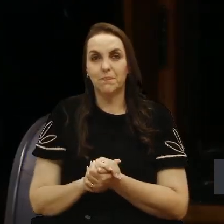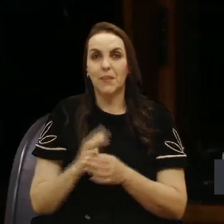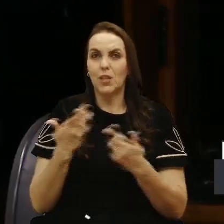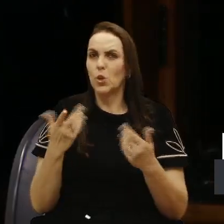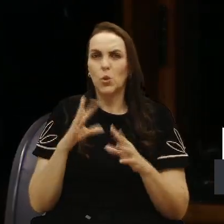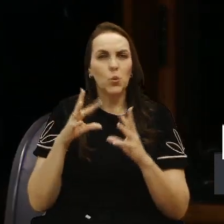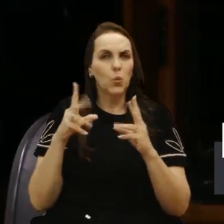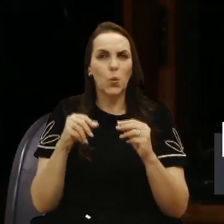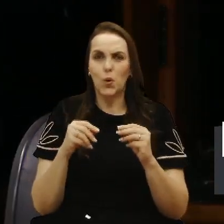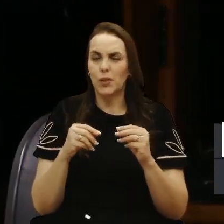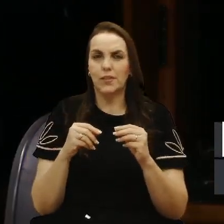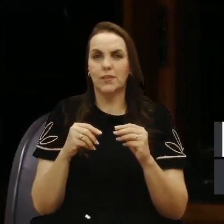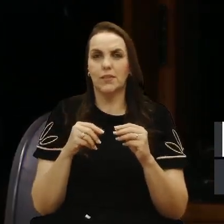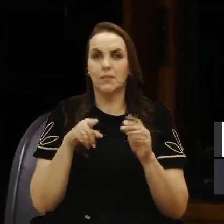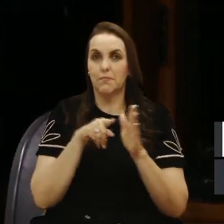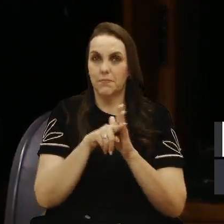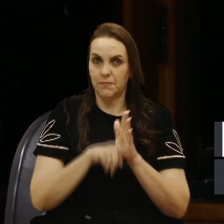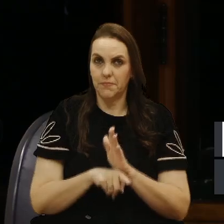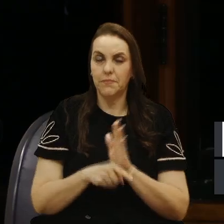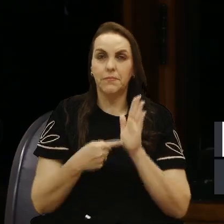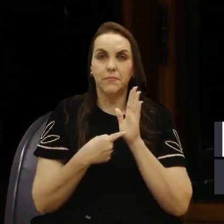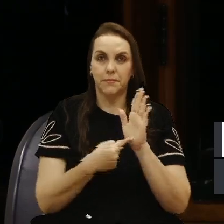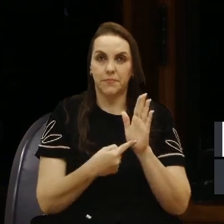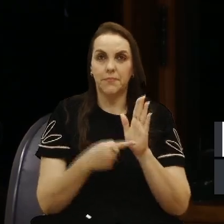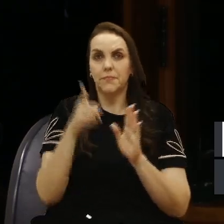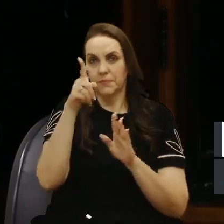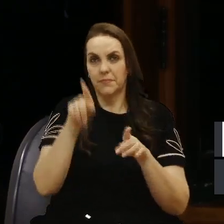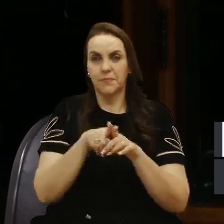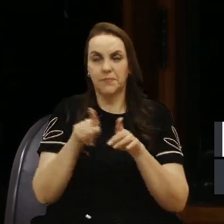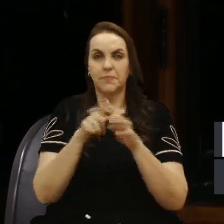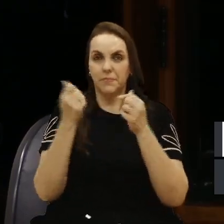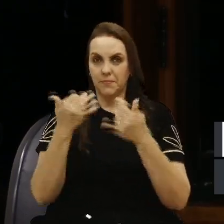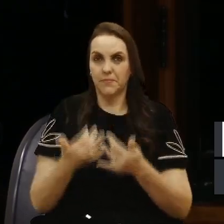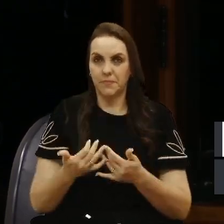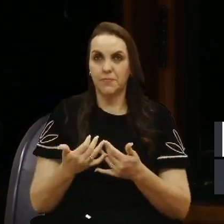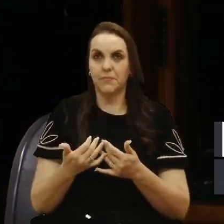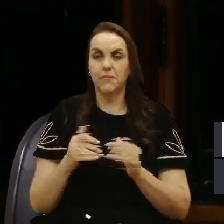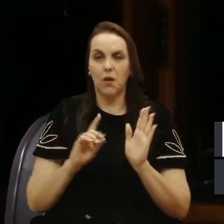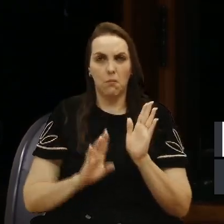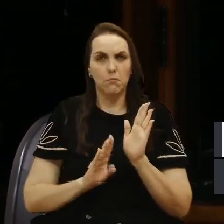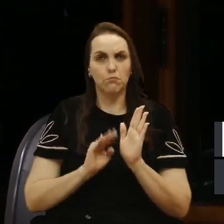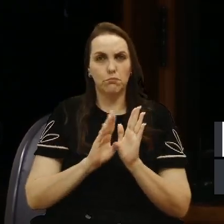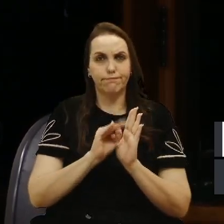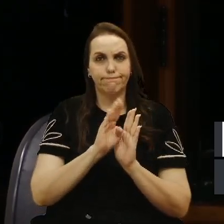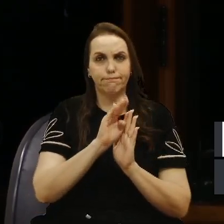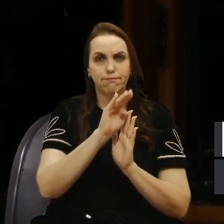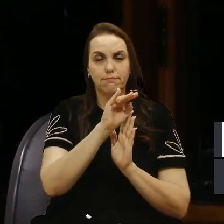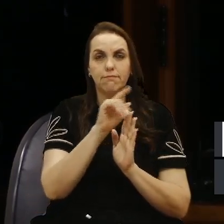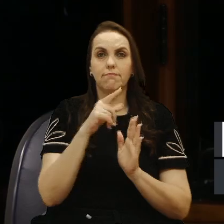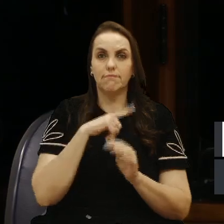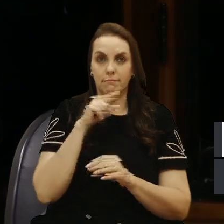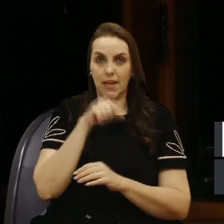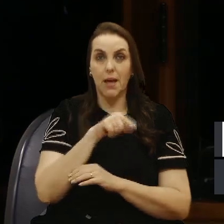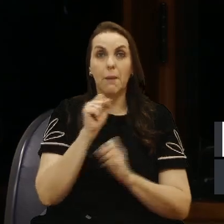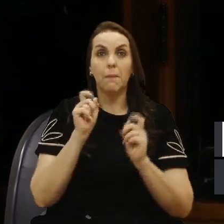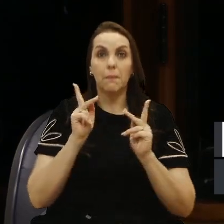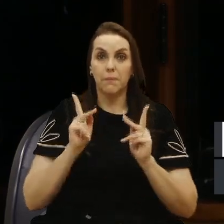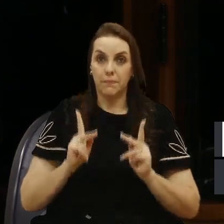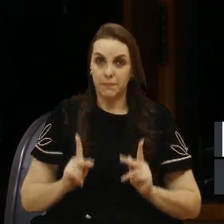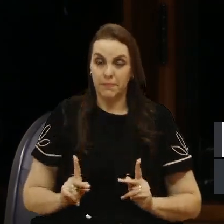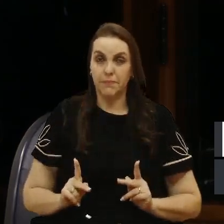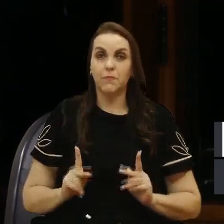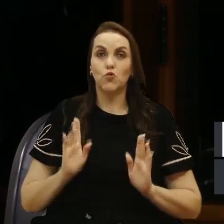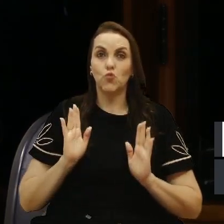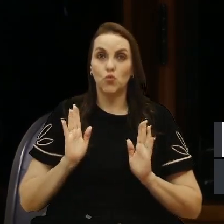pesquisas apontam, e a senhora até citou, sobre os altos índices de pessoas que